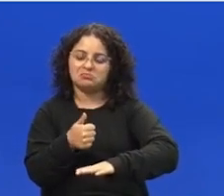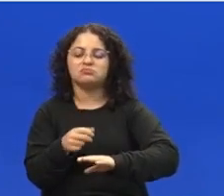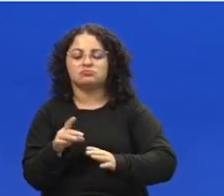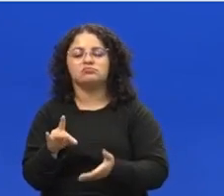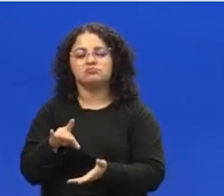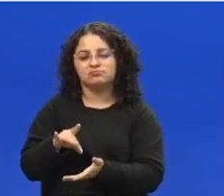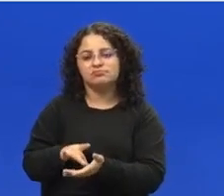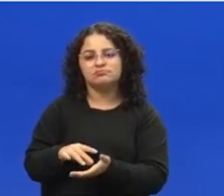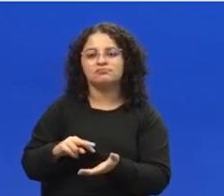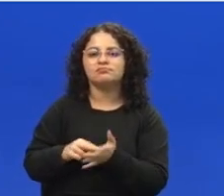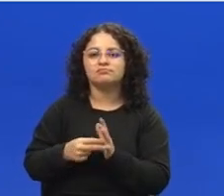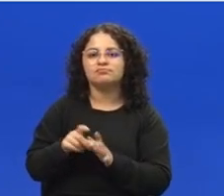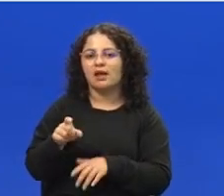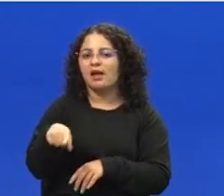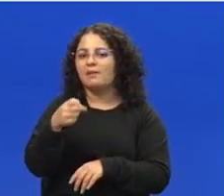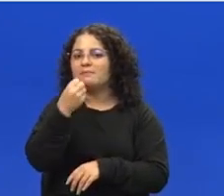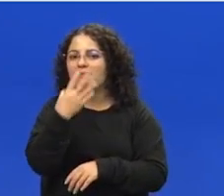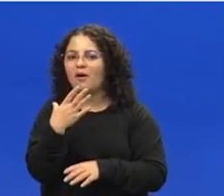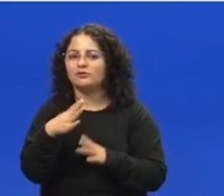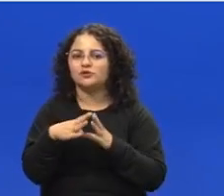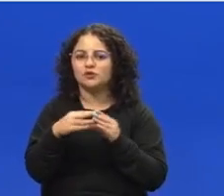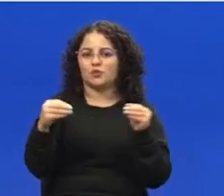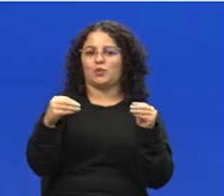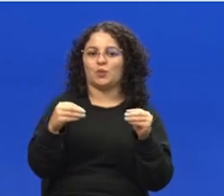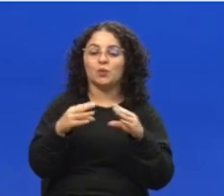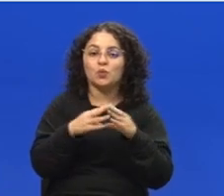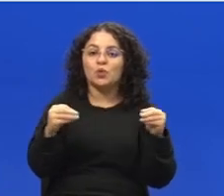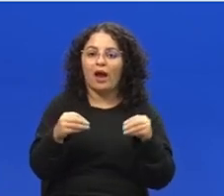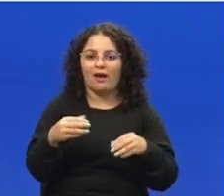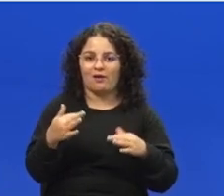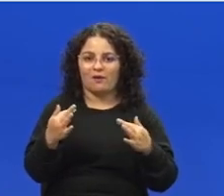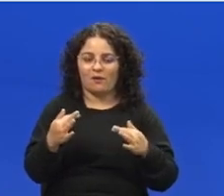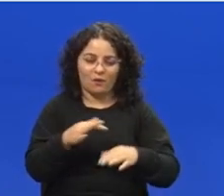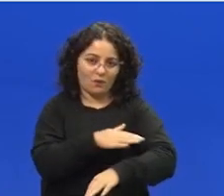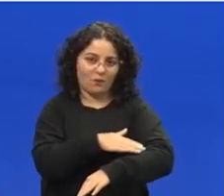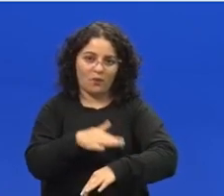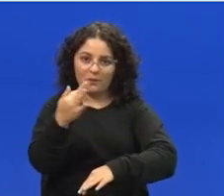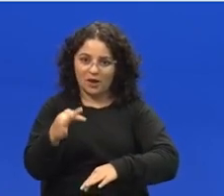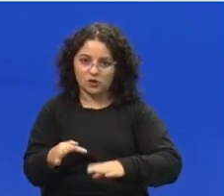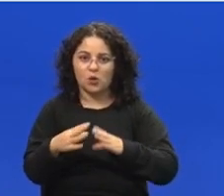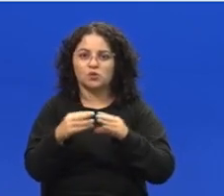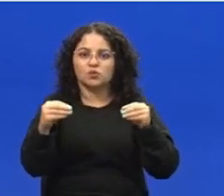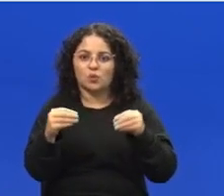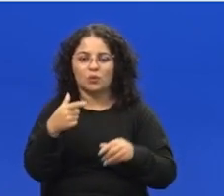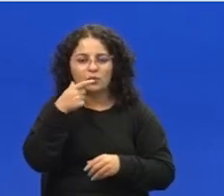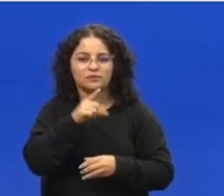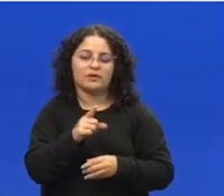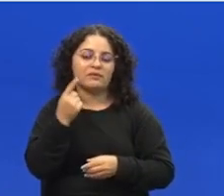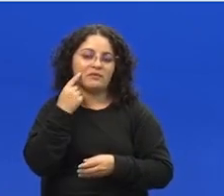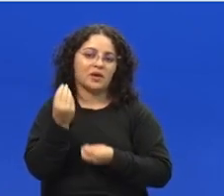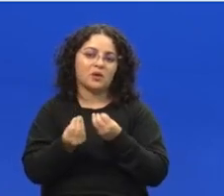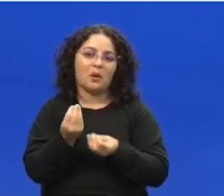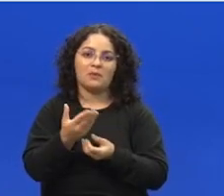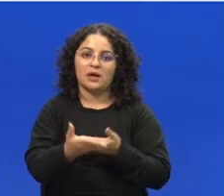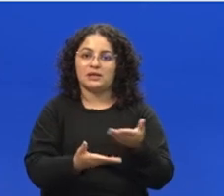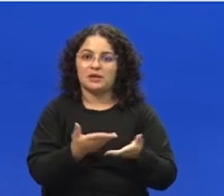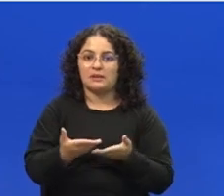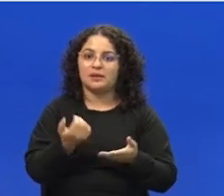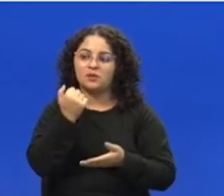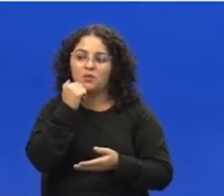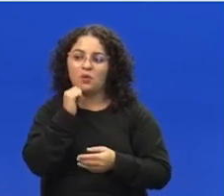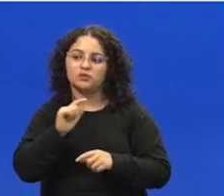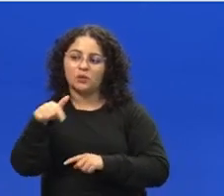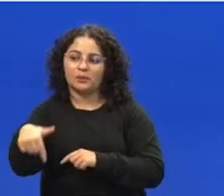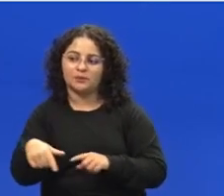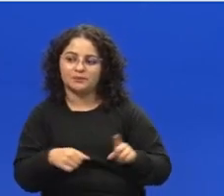terei, então, um bom processo de consolidação. Vamos ver como isso vai funcionar no tratamento ortopédico logo mais à frente.